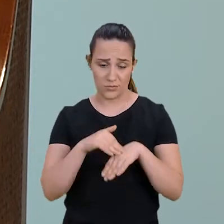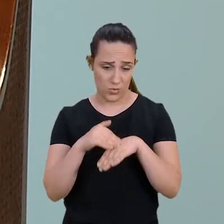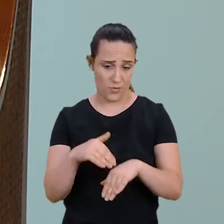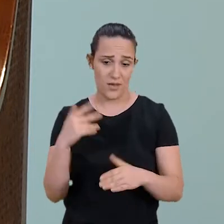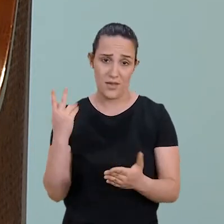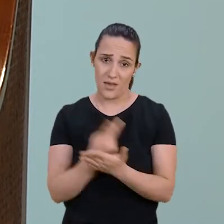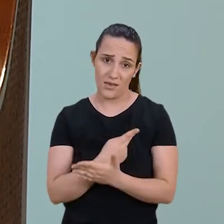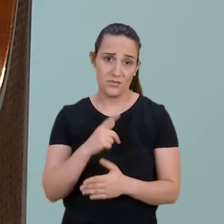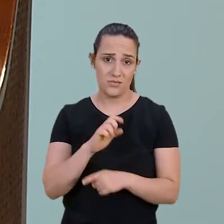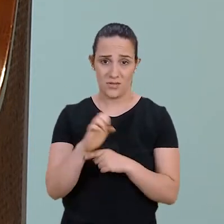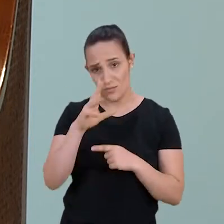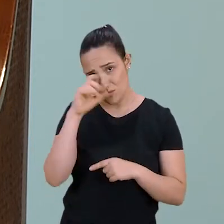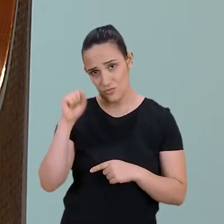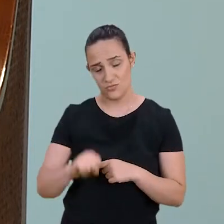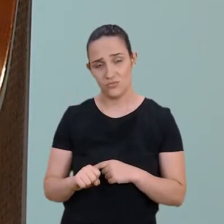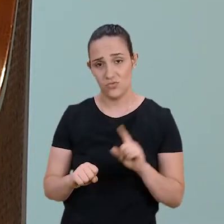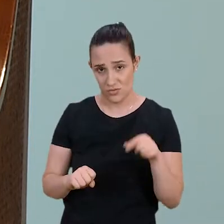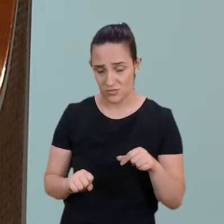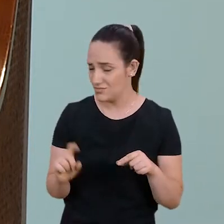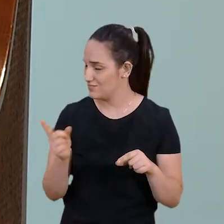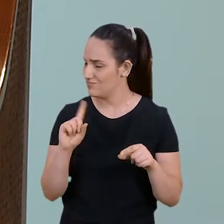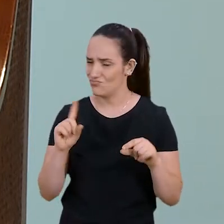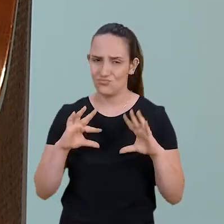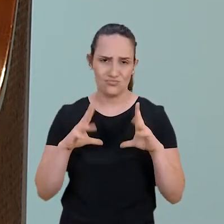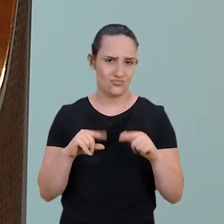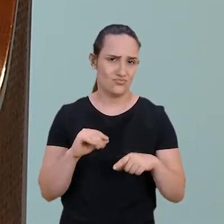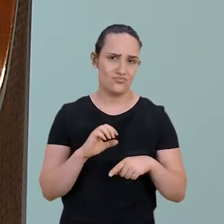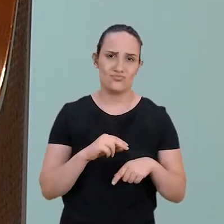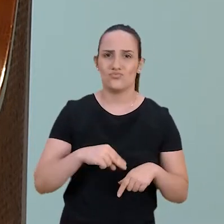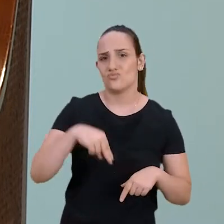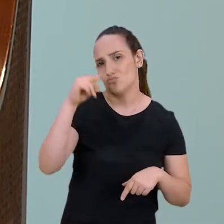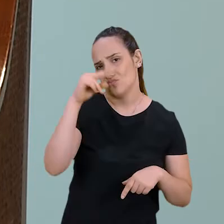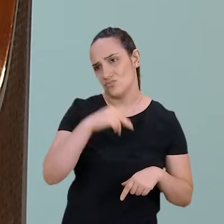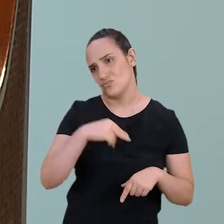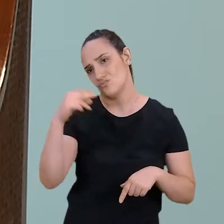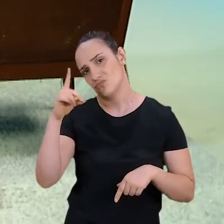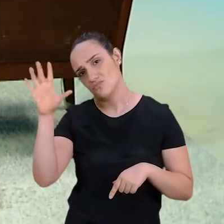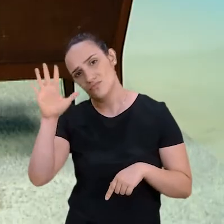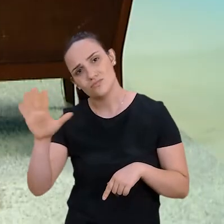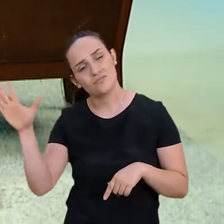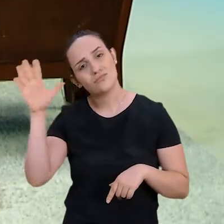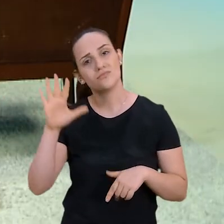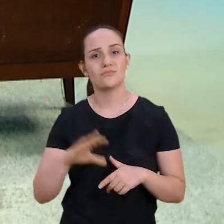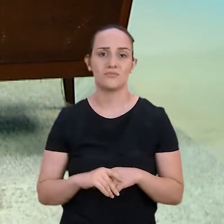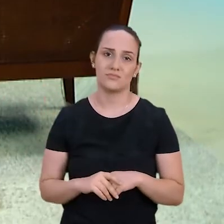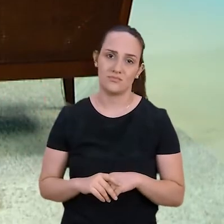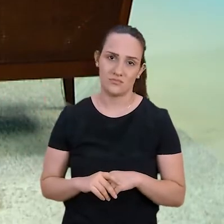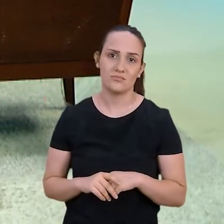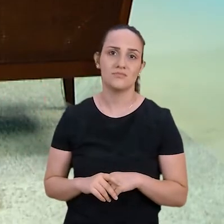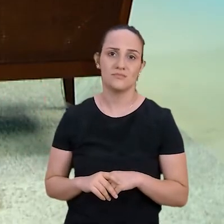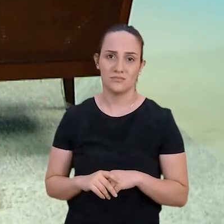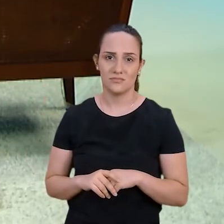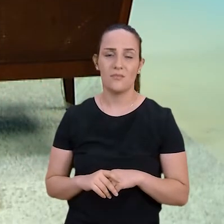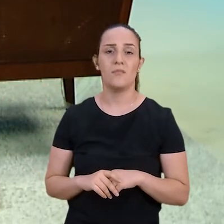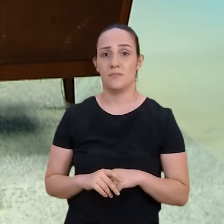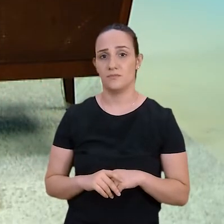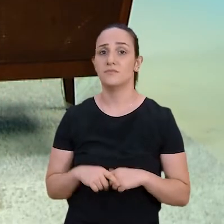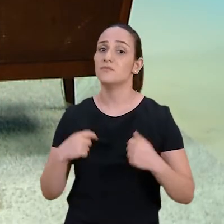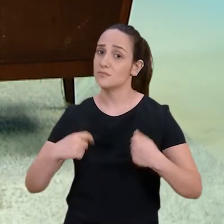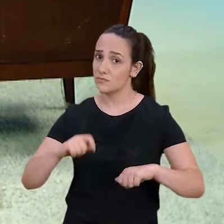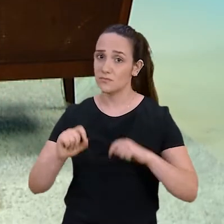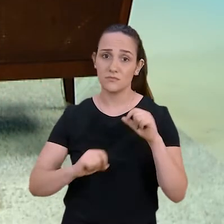centro-oeste. Nós temos o nordeste, nós temos o norte, nós temos as regiões imensas. O Brasil acaba sendo desassistido. Então, acaba que você tem